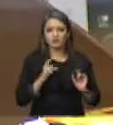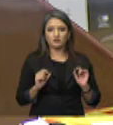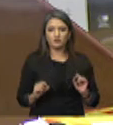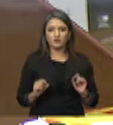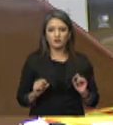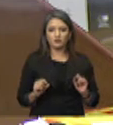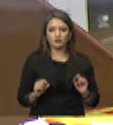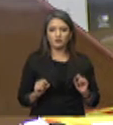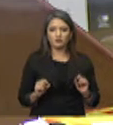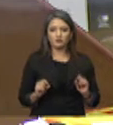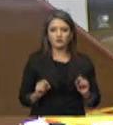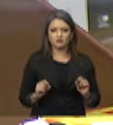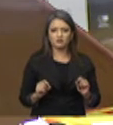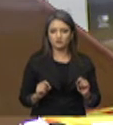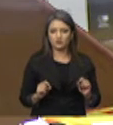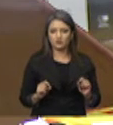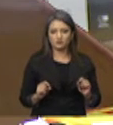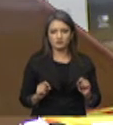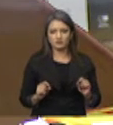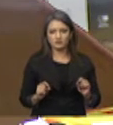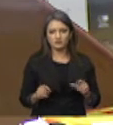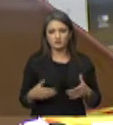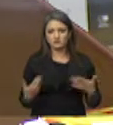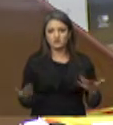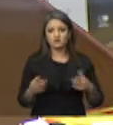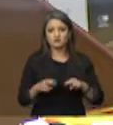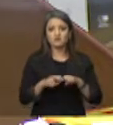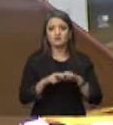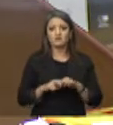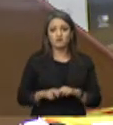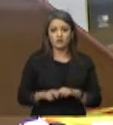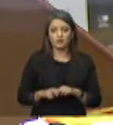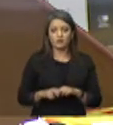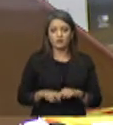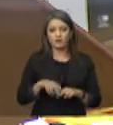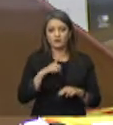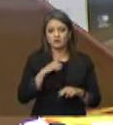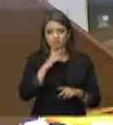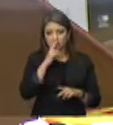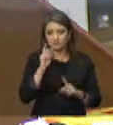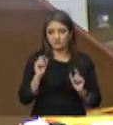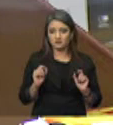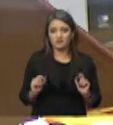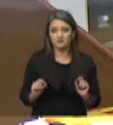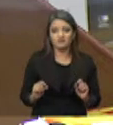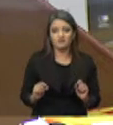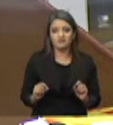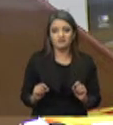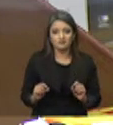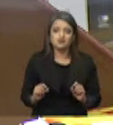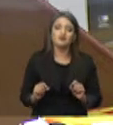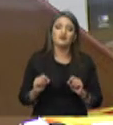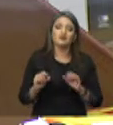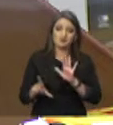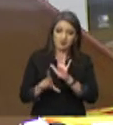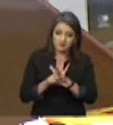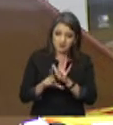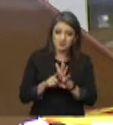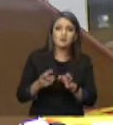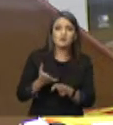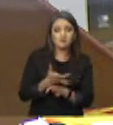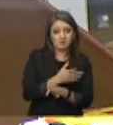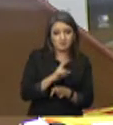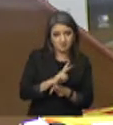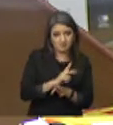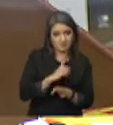termos da equação Mas mantenha as variáveis por isso parece-me com todas as vênias ao que pensam de modo diverso e aplicação retroativa ou